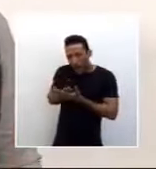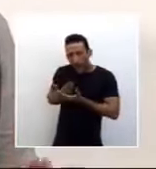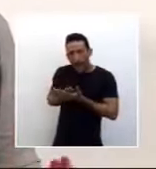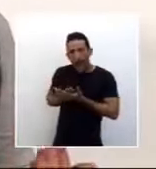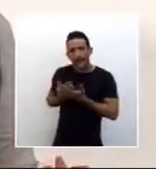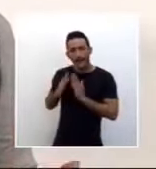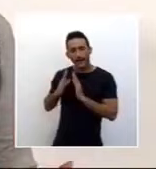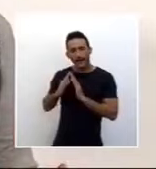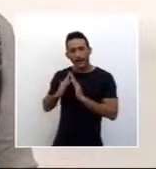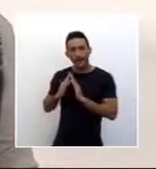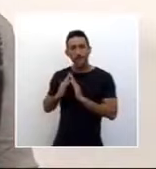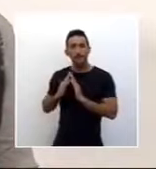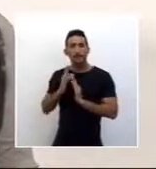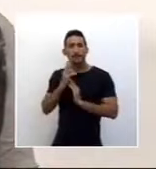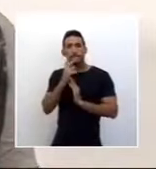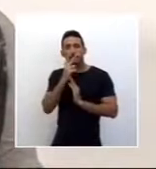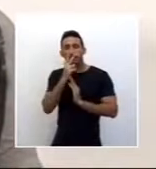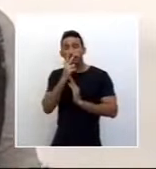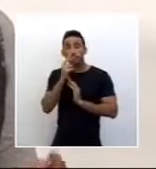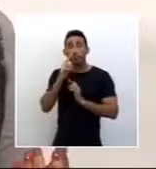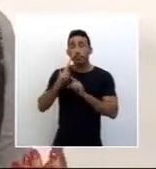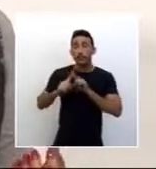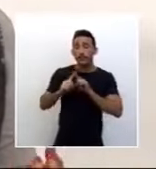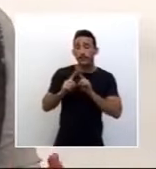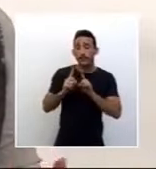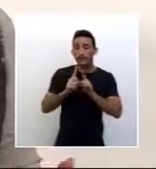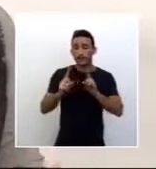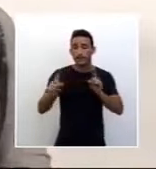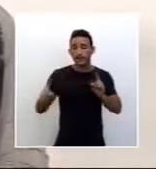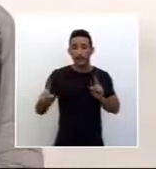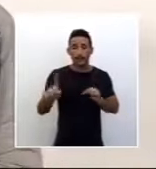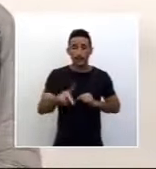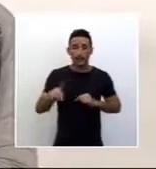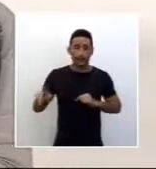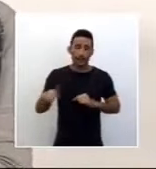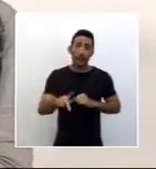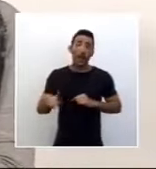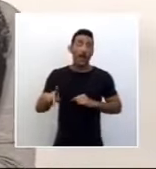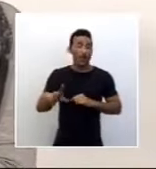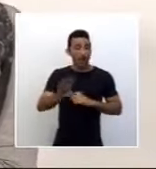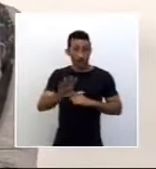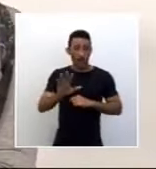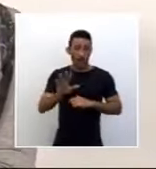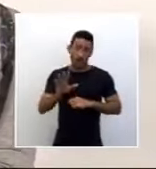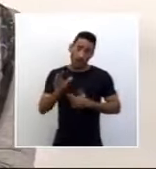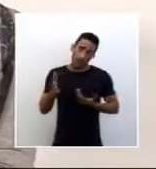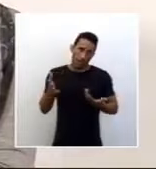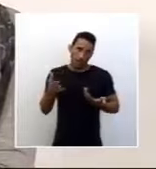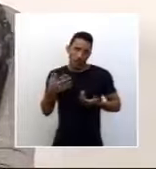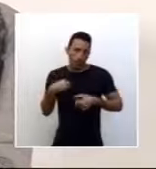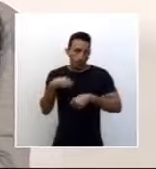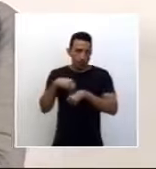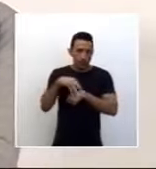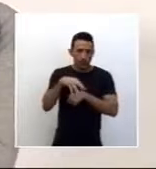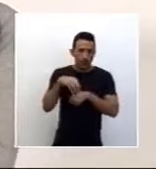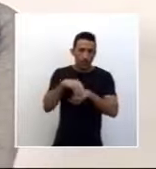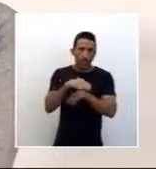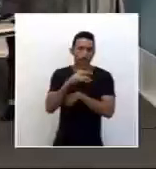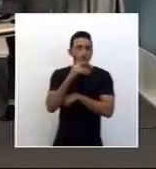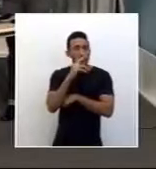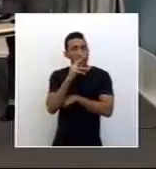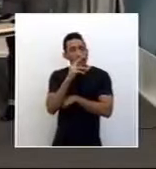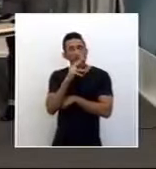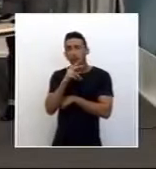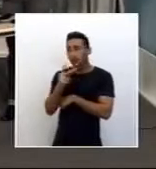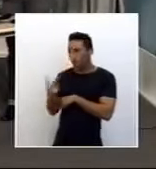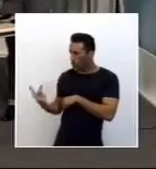sozinho né você não está próximo ao seu professor e eu acho muito legal que a nossa o meu me o pensamento bateu